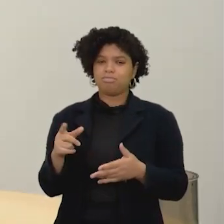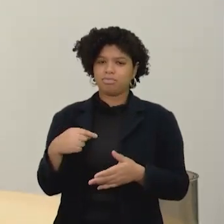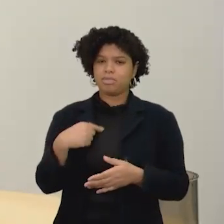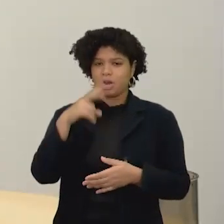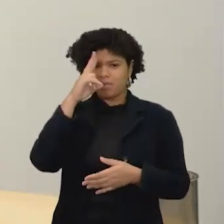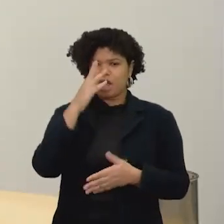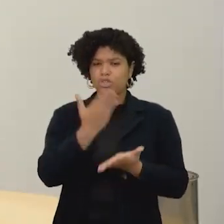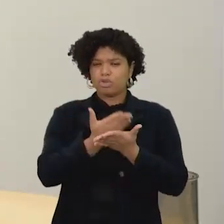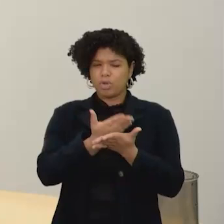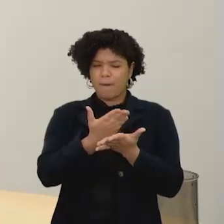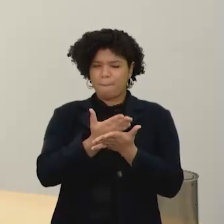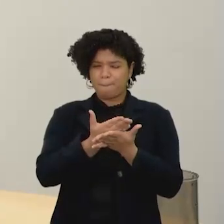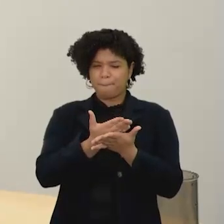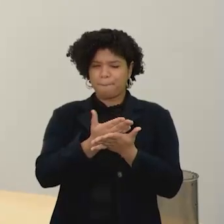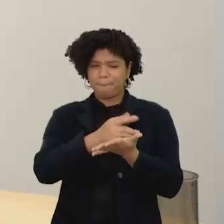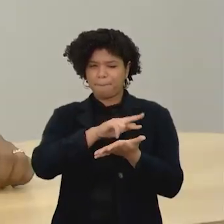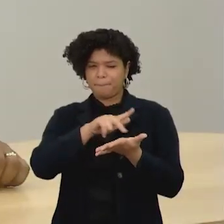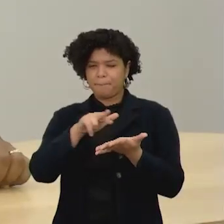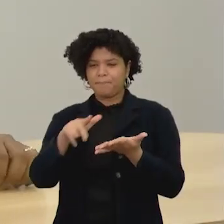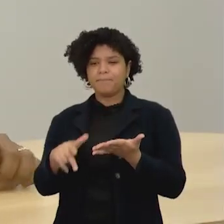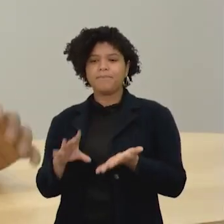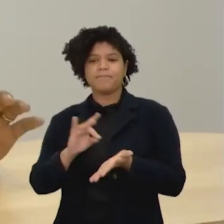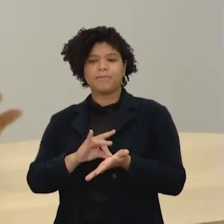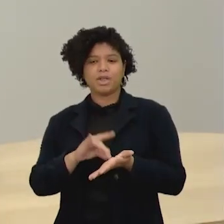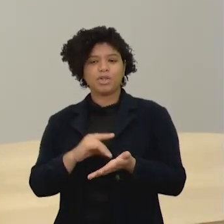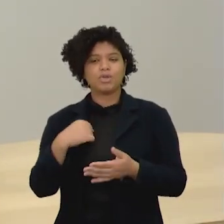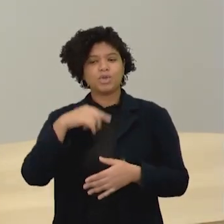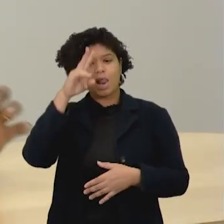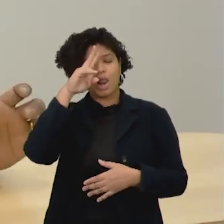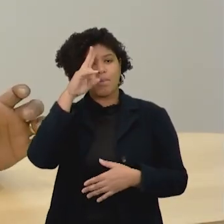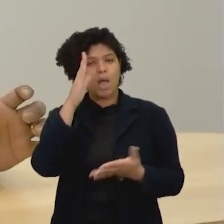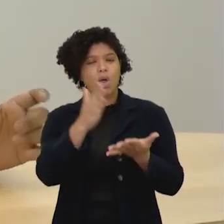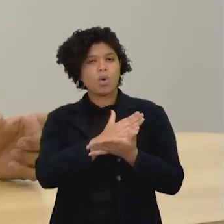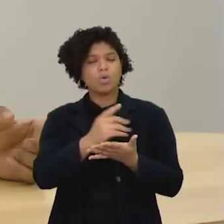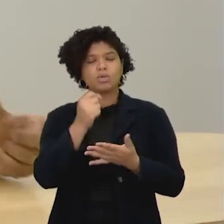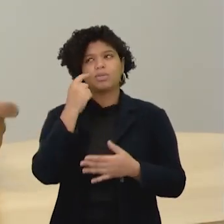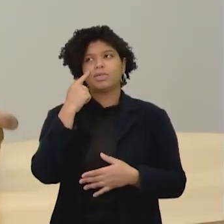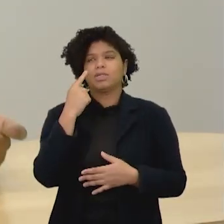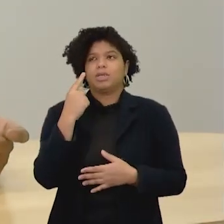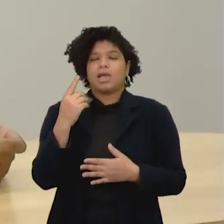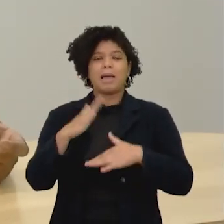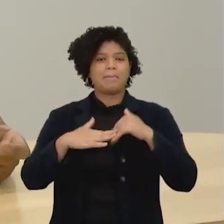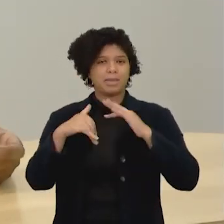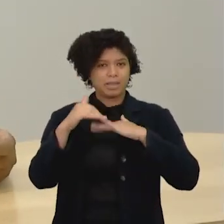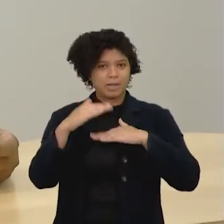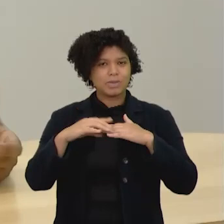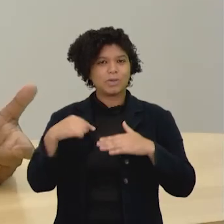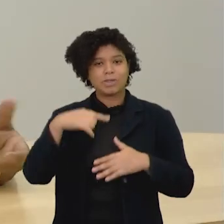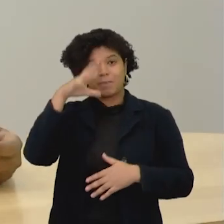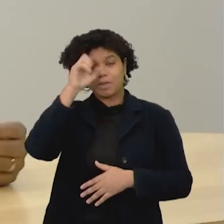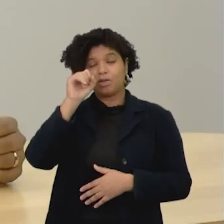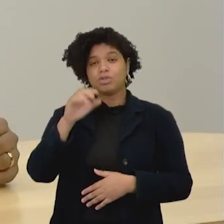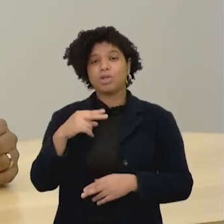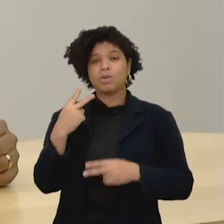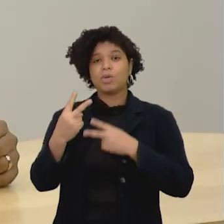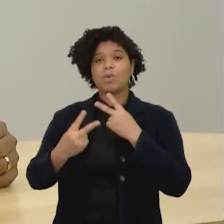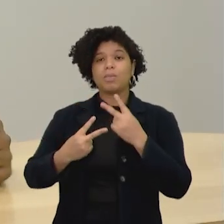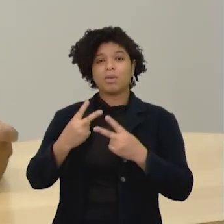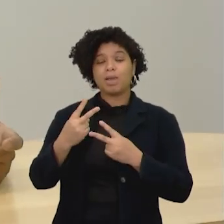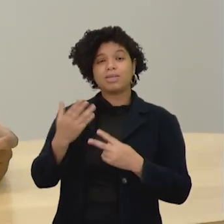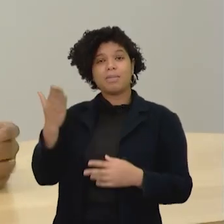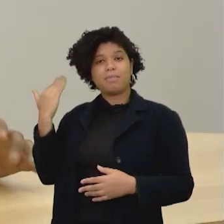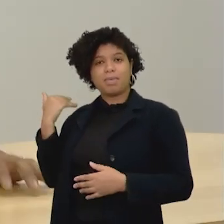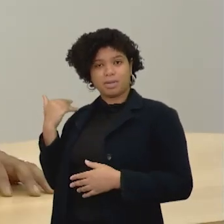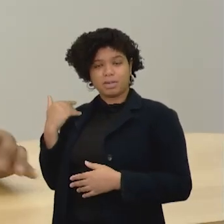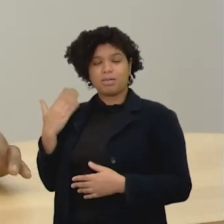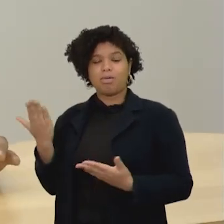estudo intensivos, né? Estudo Recuperação. intensivo, né? A gente está recuperando, por exemplo, alguma habilidade que a gente trabalhou no bimestre e que